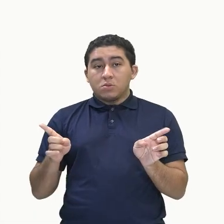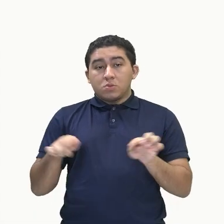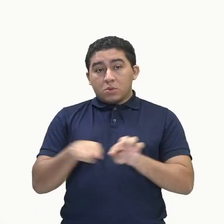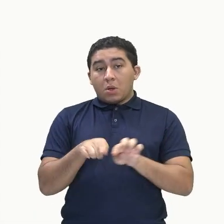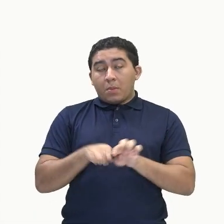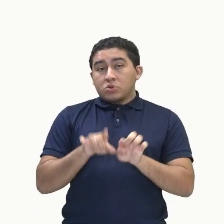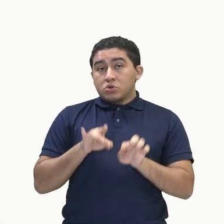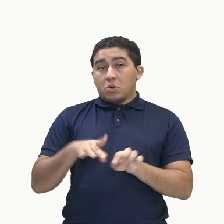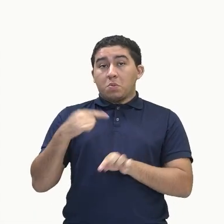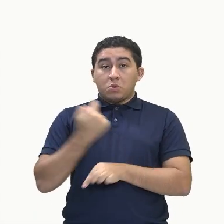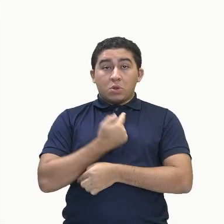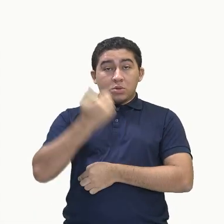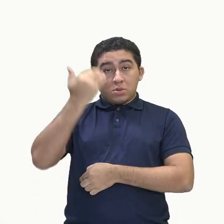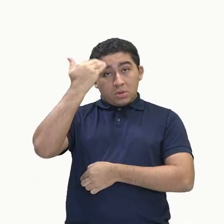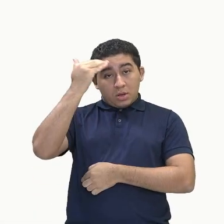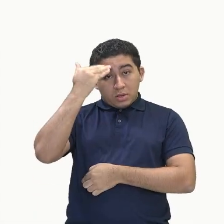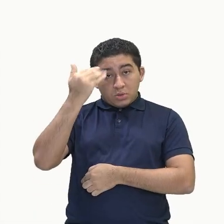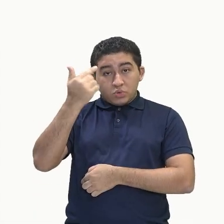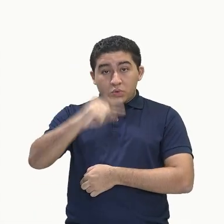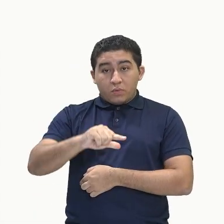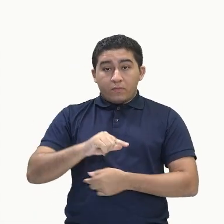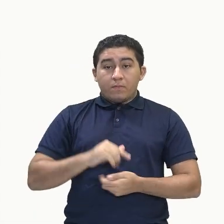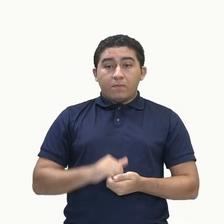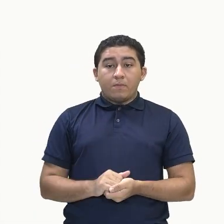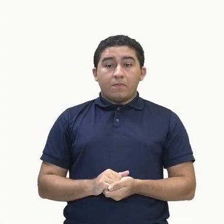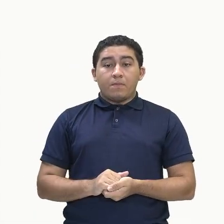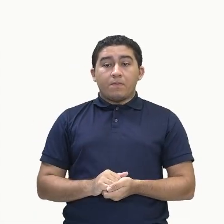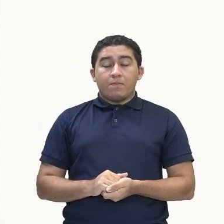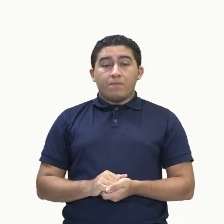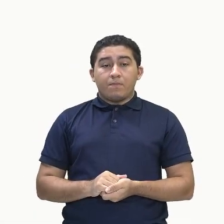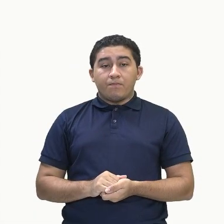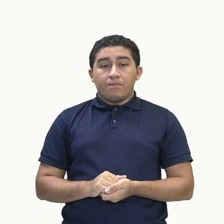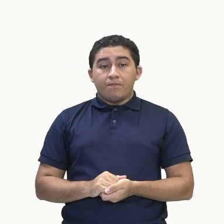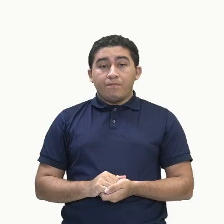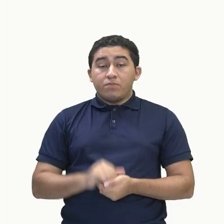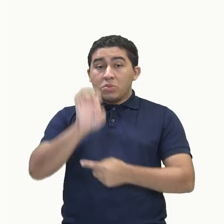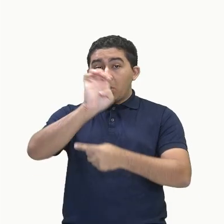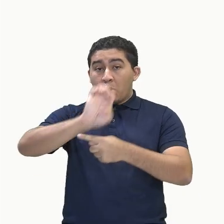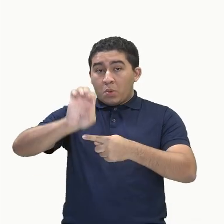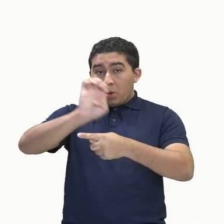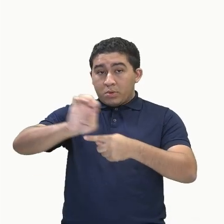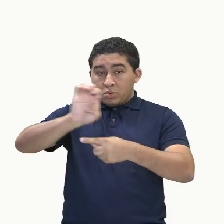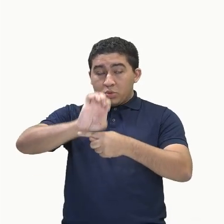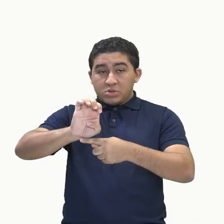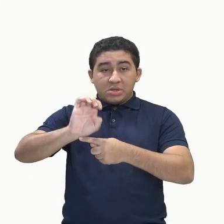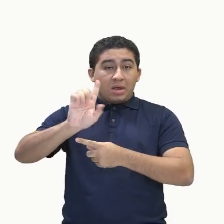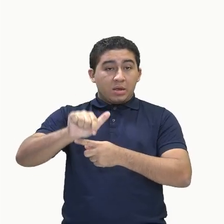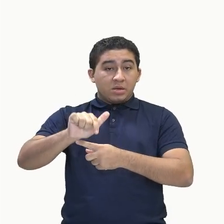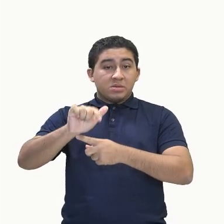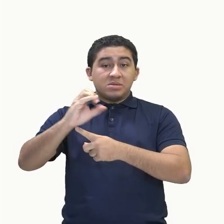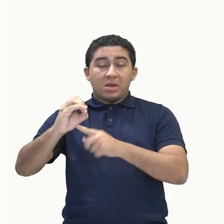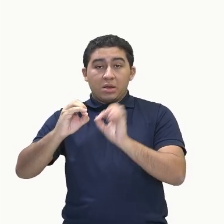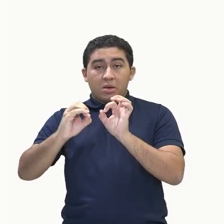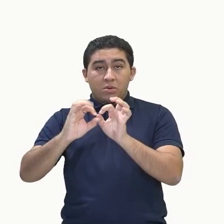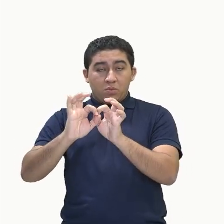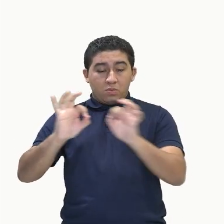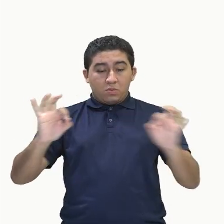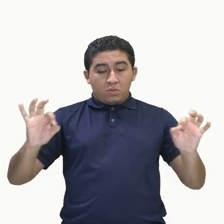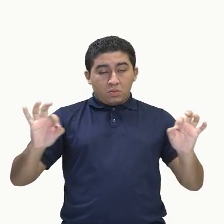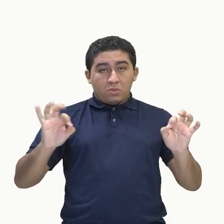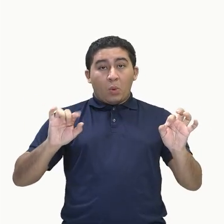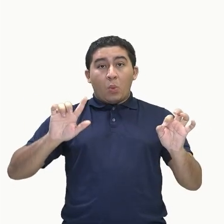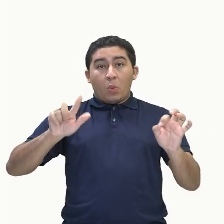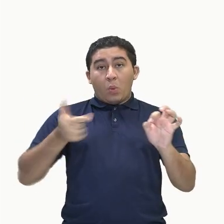só para a gente rever a linha do Equador, tá bom? A 0 grau. Meridiano de